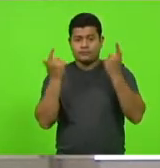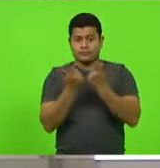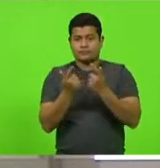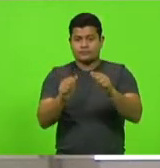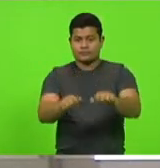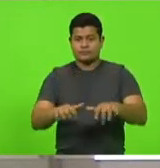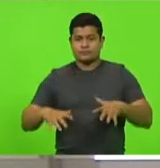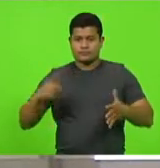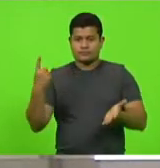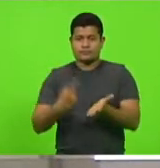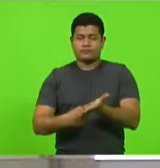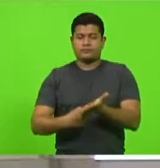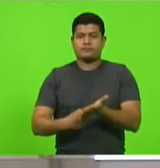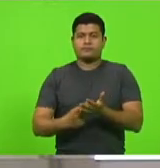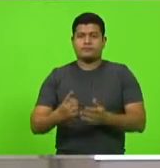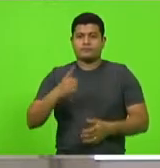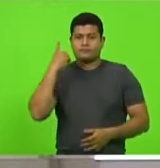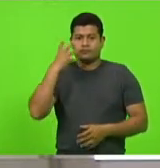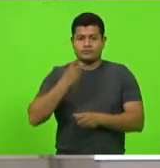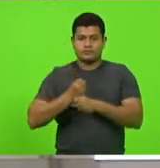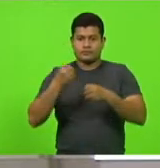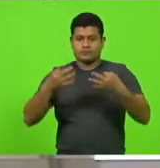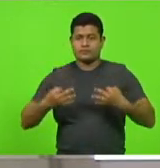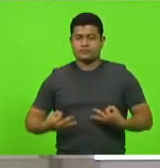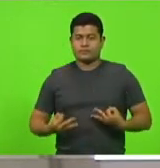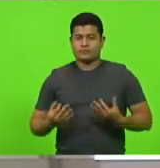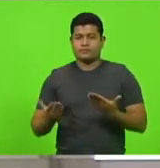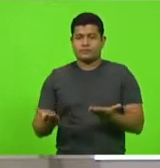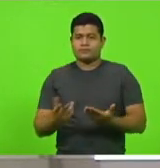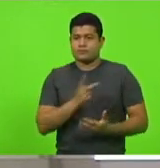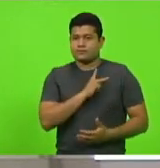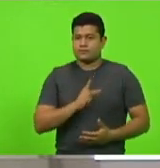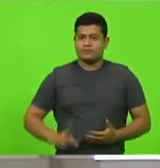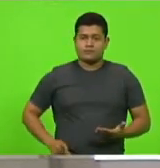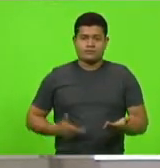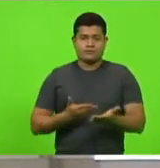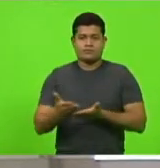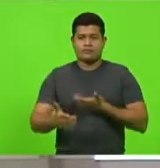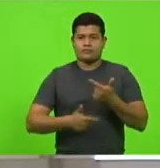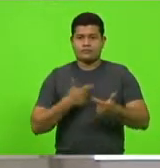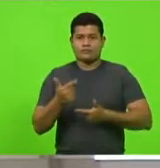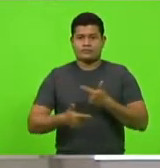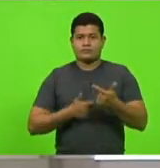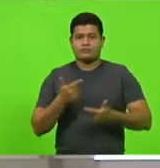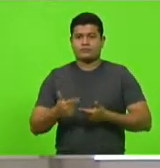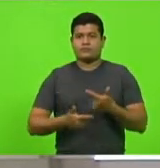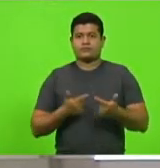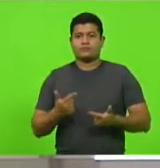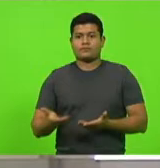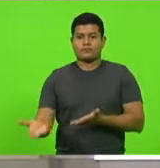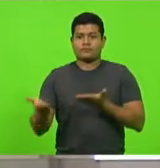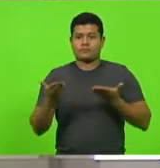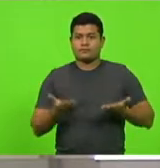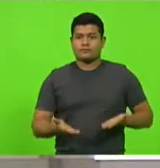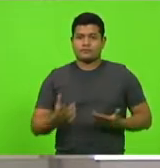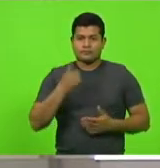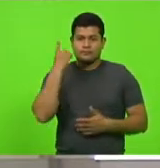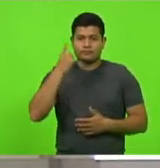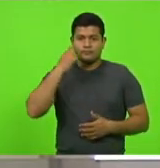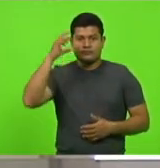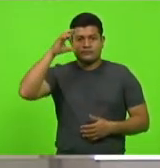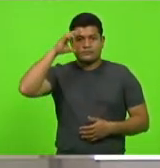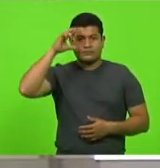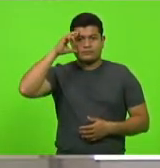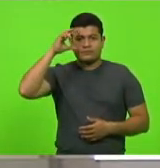ordinária. Havendo quórum regimental, o senhor presidente declarou abertos os trabalhos e convidou o senhor deputado Ricardo